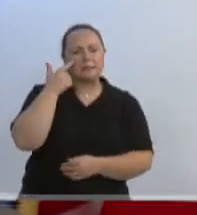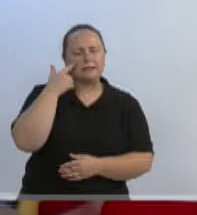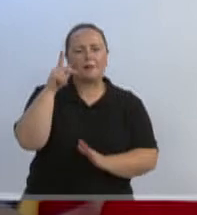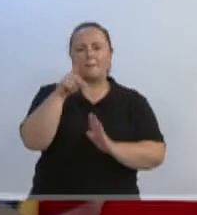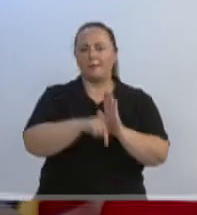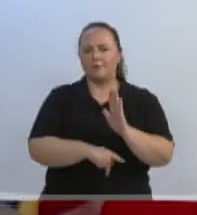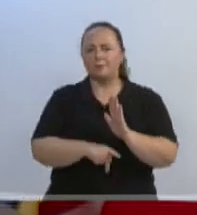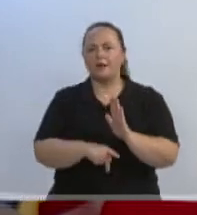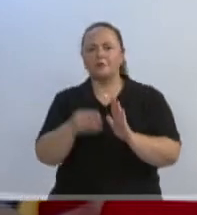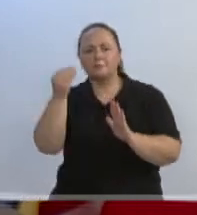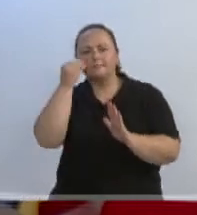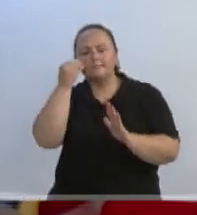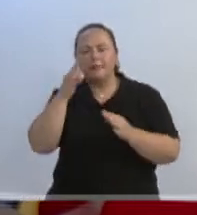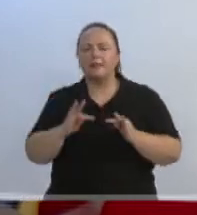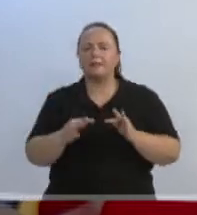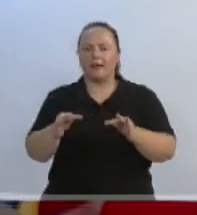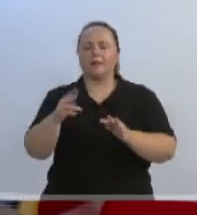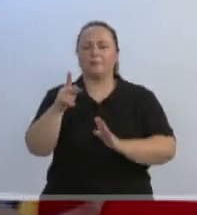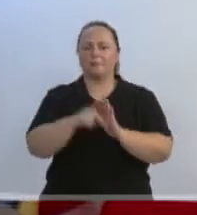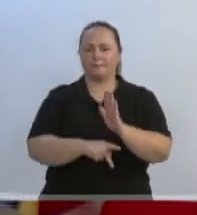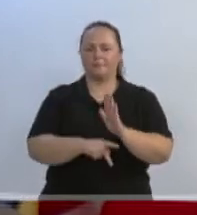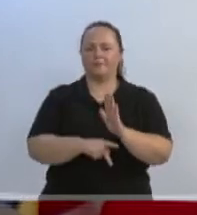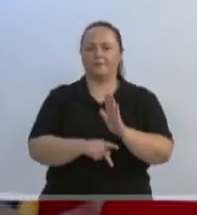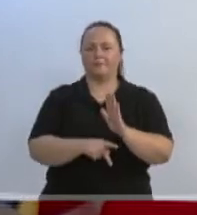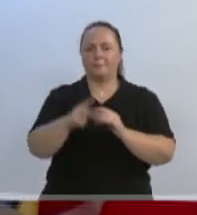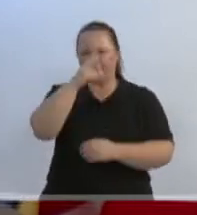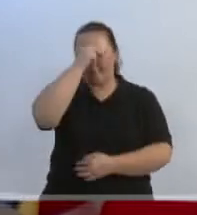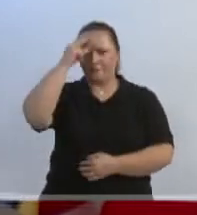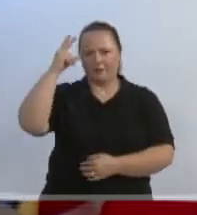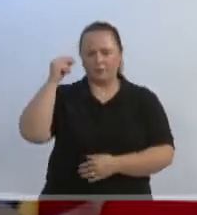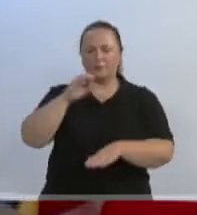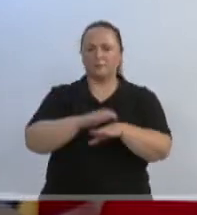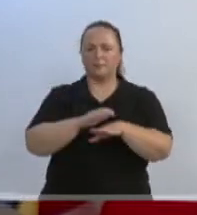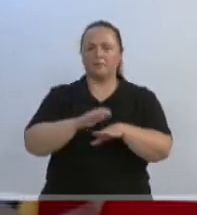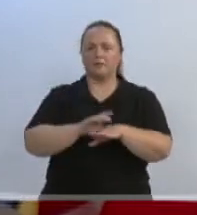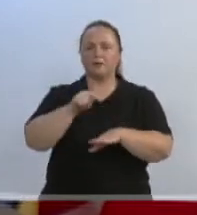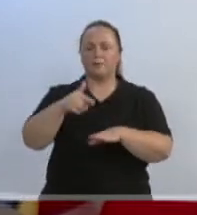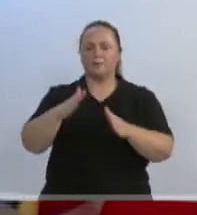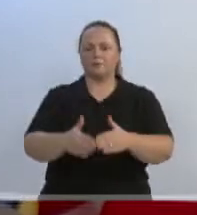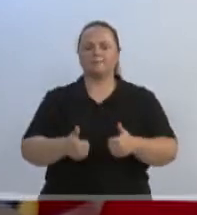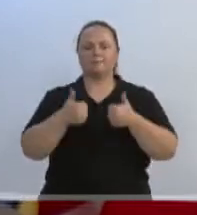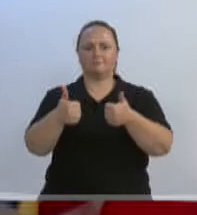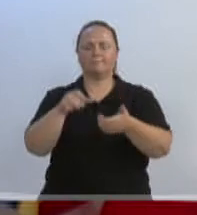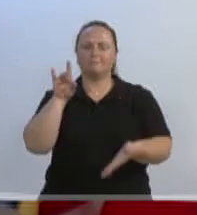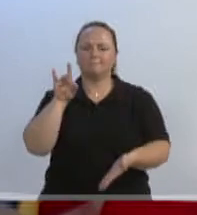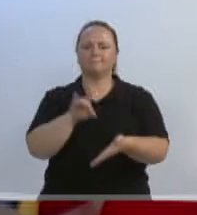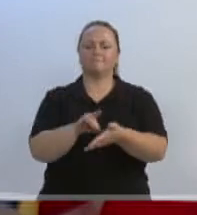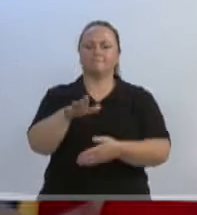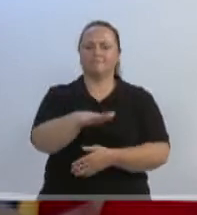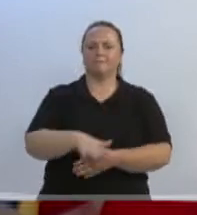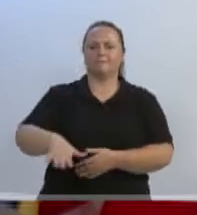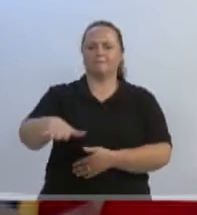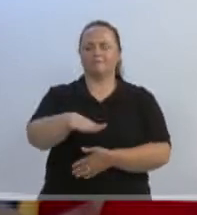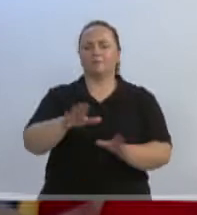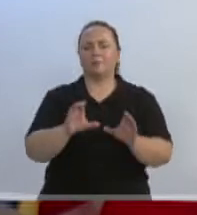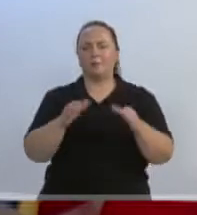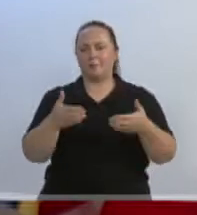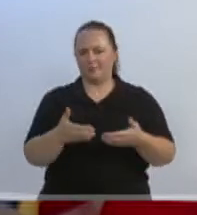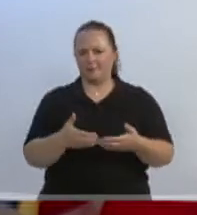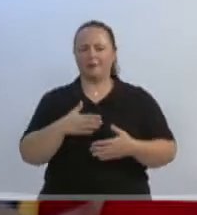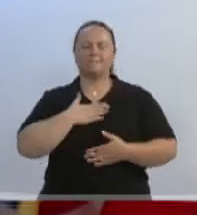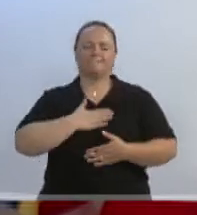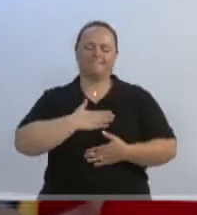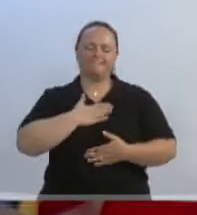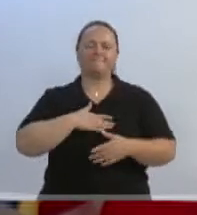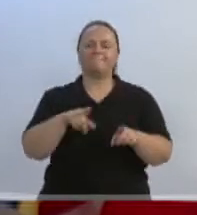os técnicos da prefeitura a execução do projeto e aí sim levar à melhoria definitiva para a comunidade isso que é prazeroso